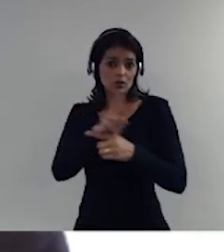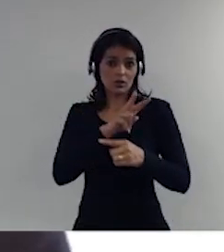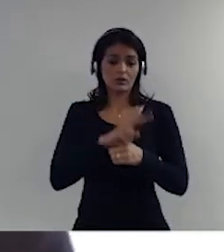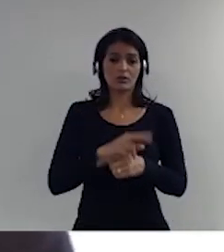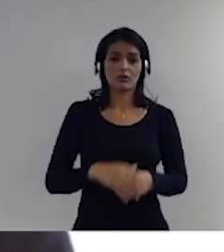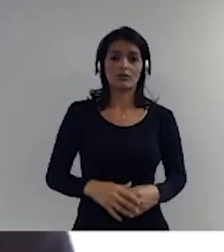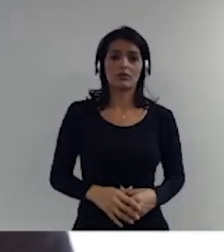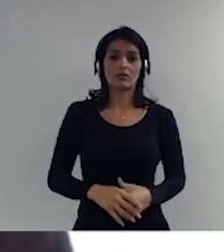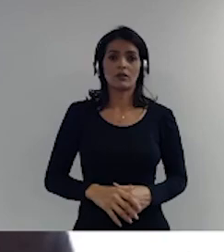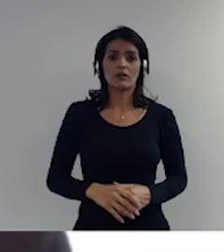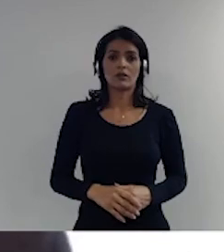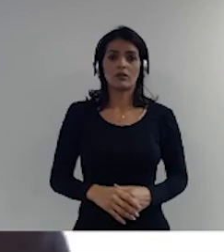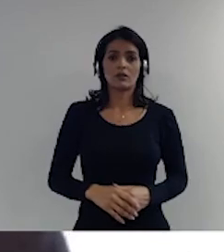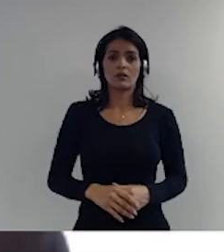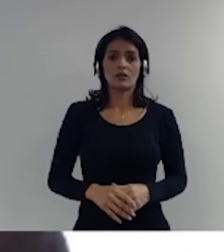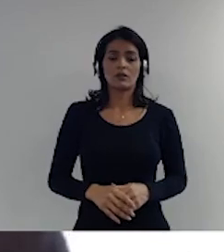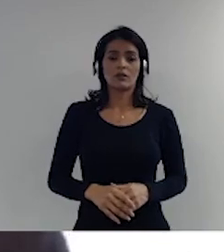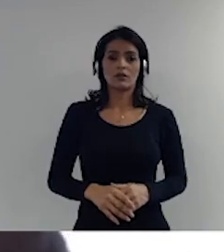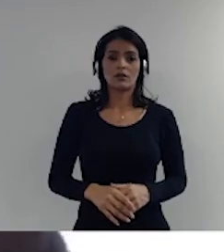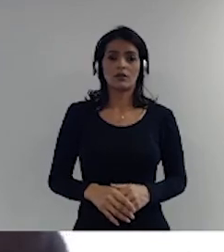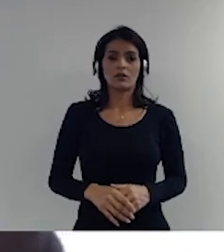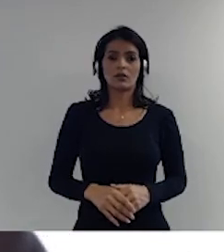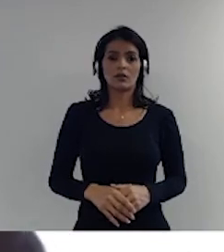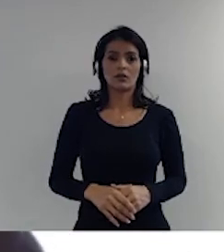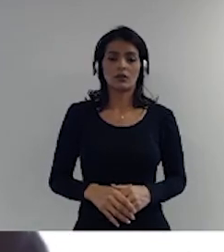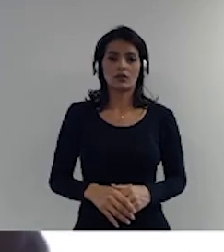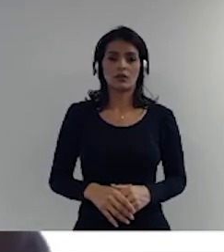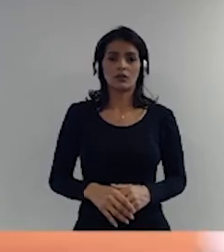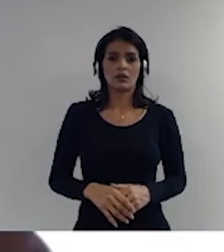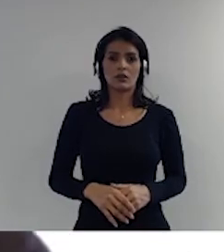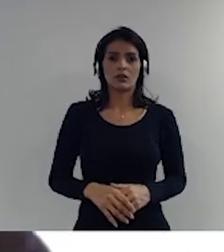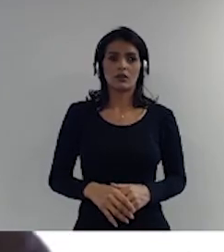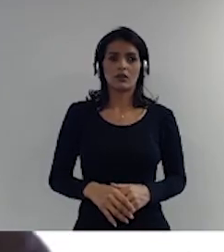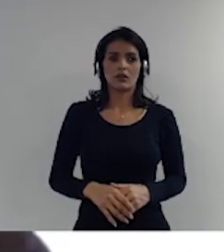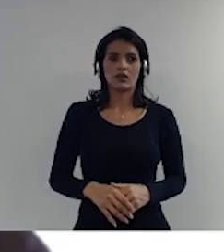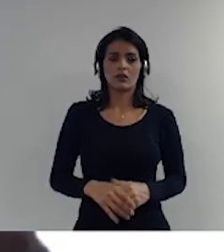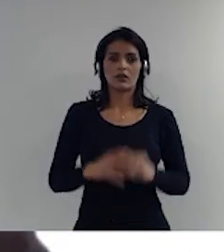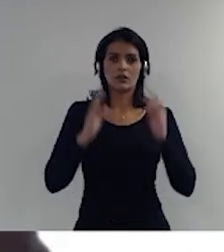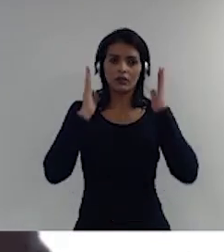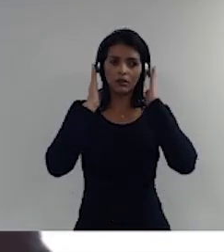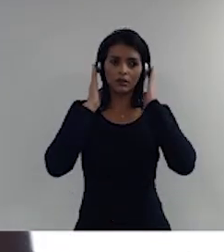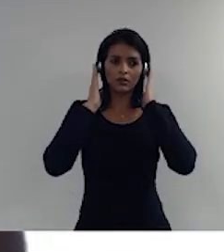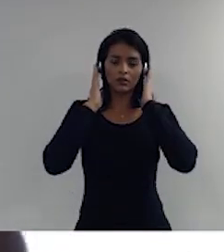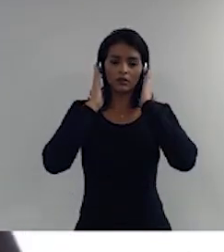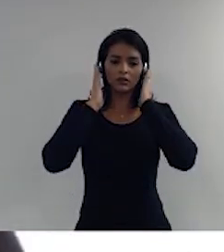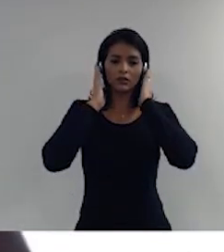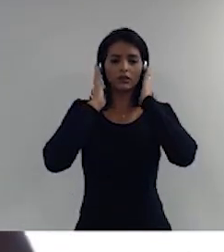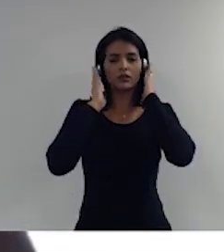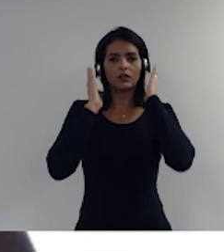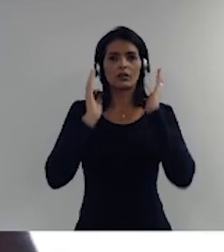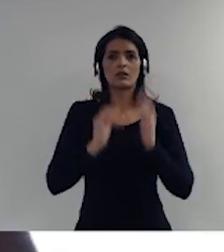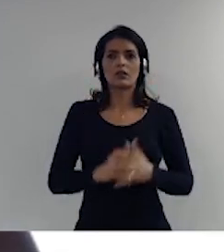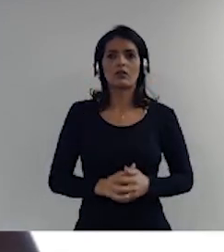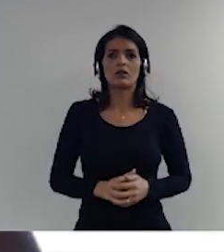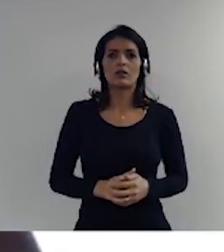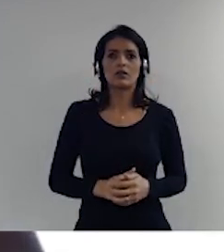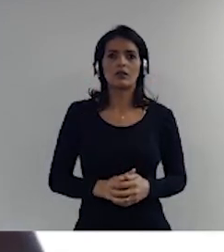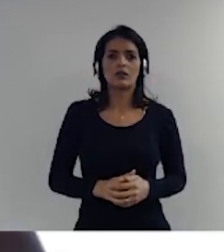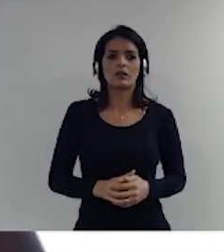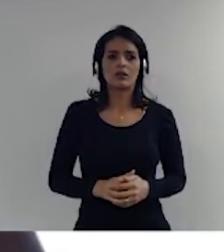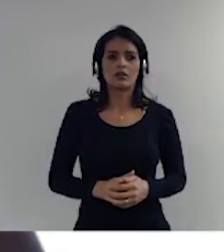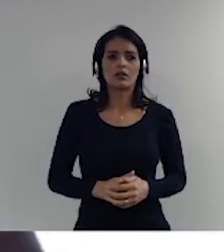uma flexibilidade, onde nós editamos uma deliberação, uma das primeiras deliberações, que foi a